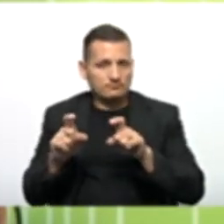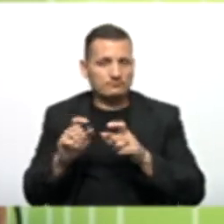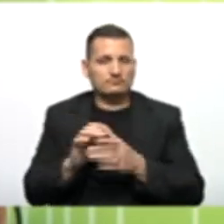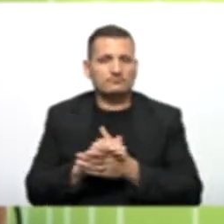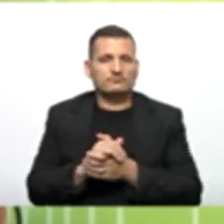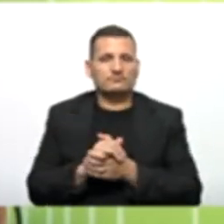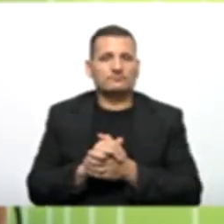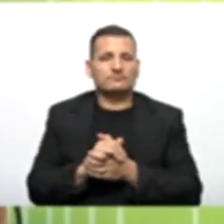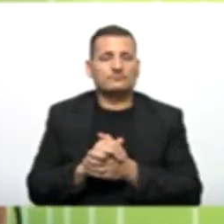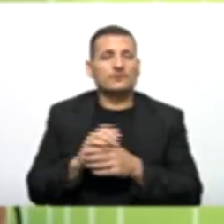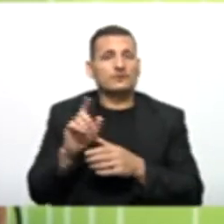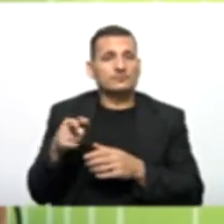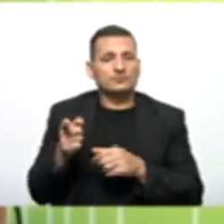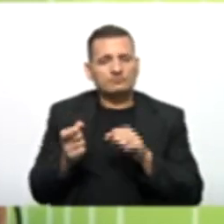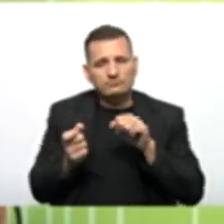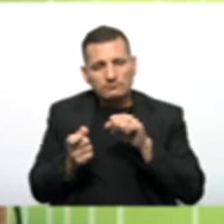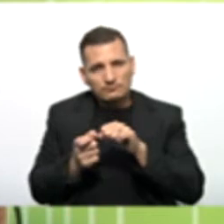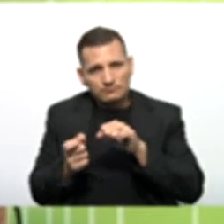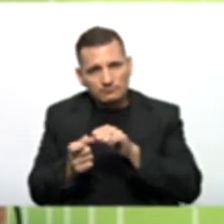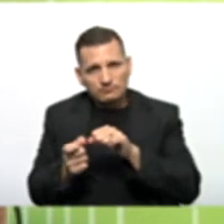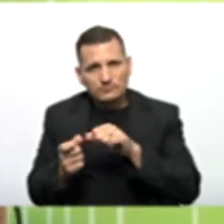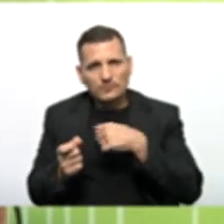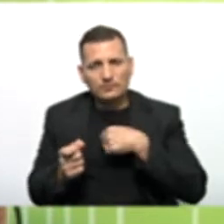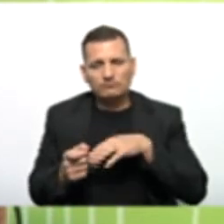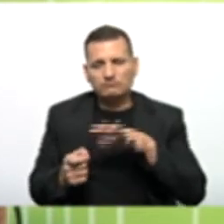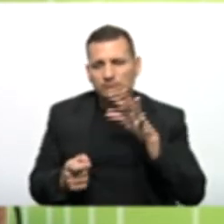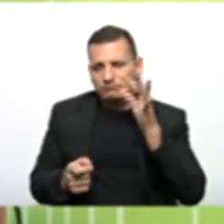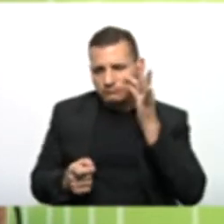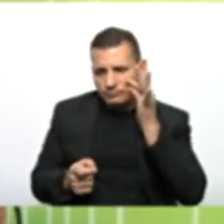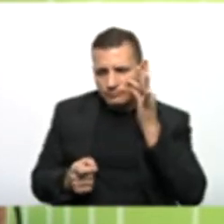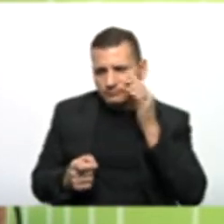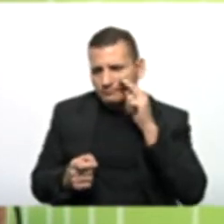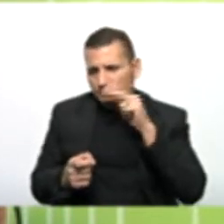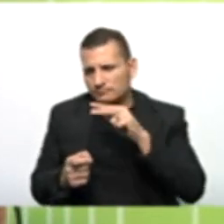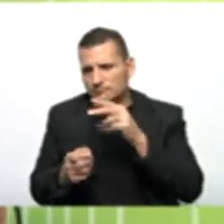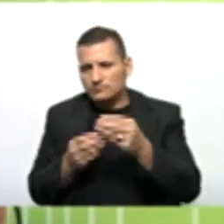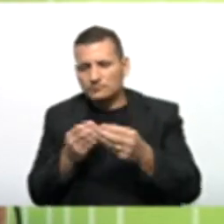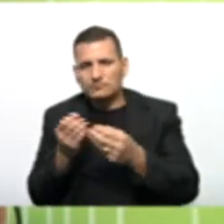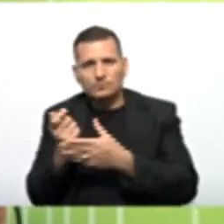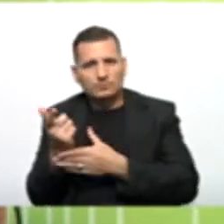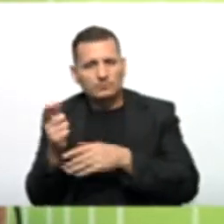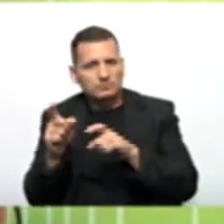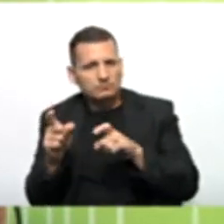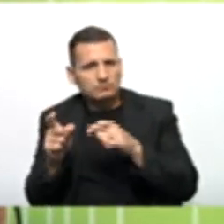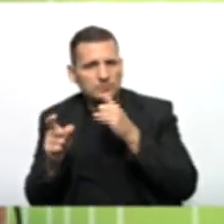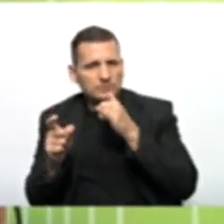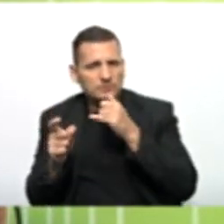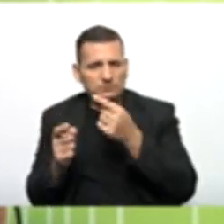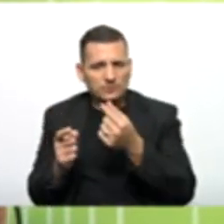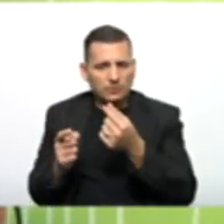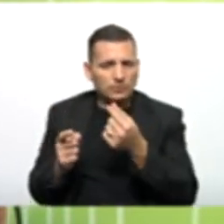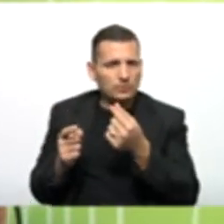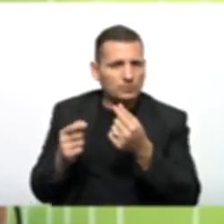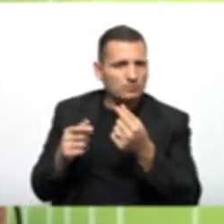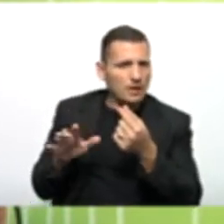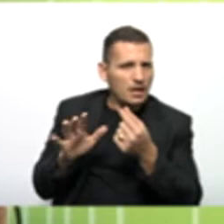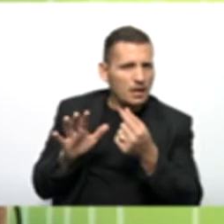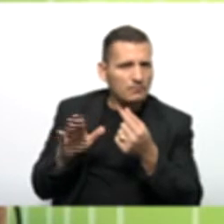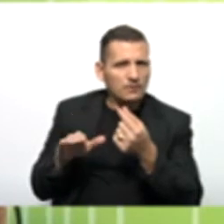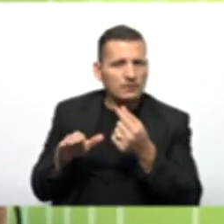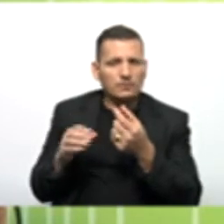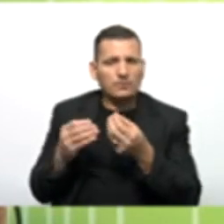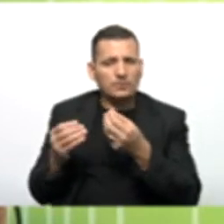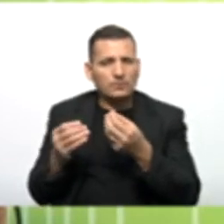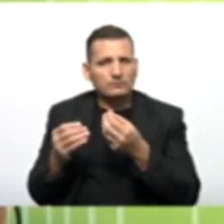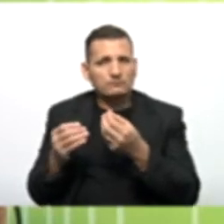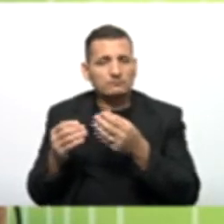na execução é que eu vou estar lá realmente vendo como é que eu vou comprar esse computador, se o custo está ok, como é que eu vou firmar esse contrato, aí ali eu já vou